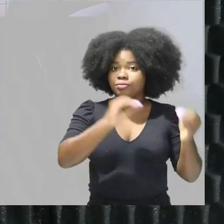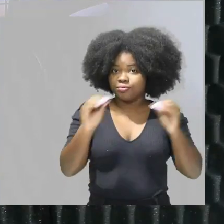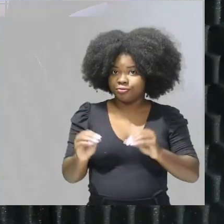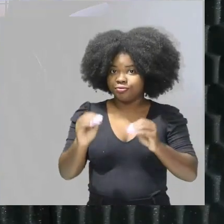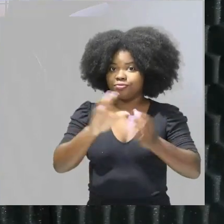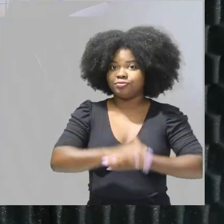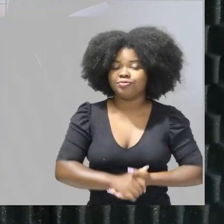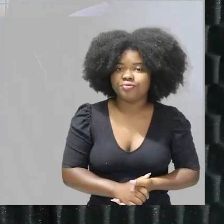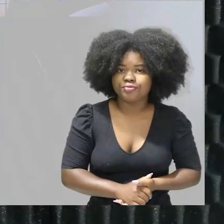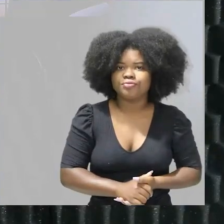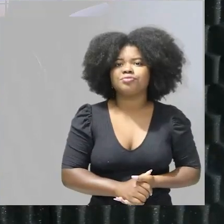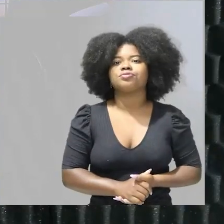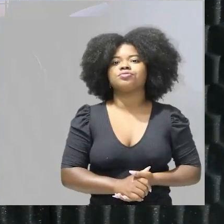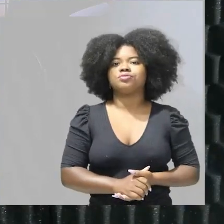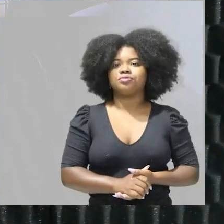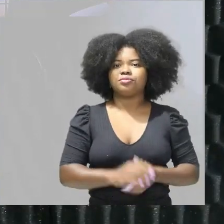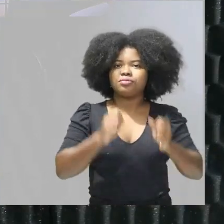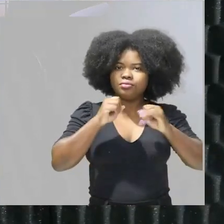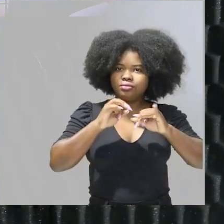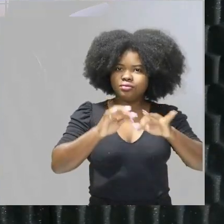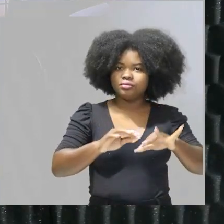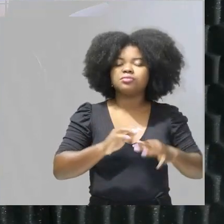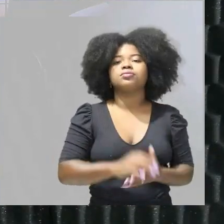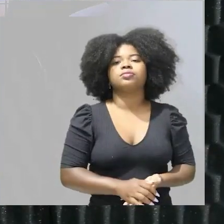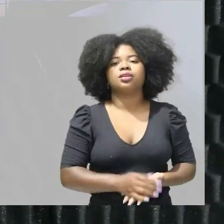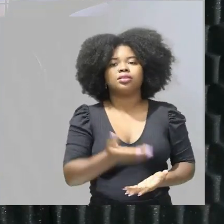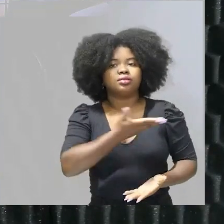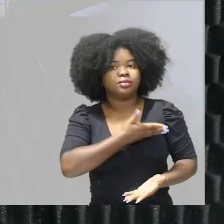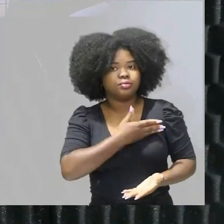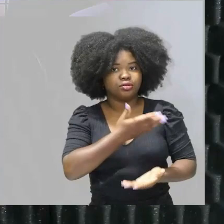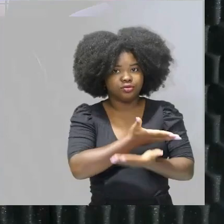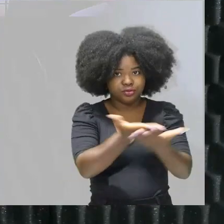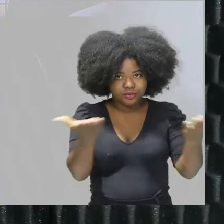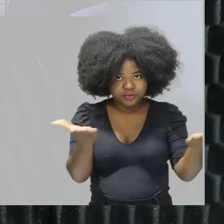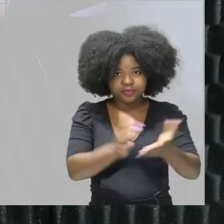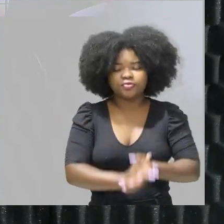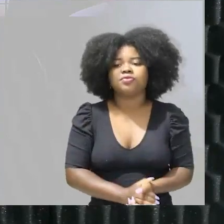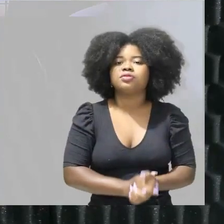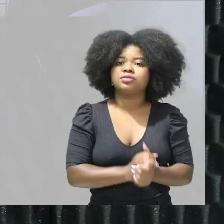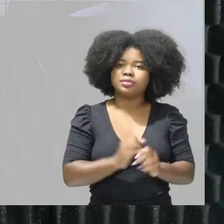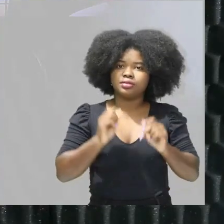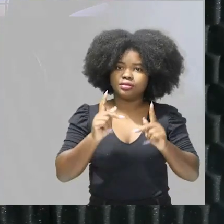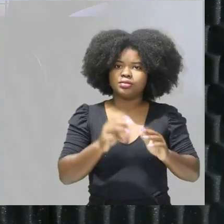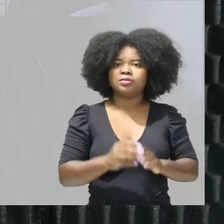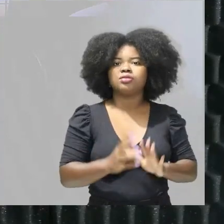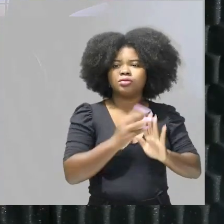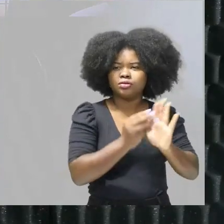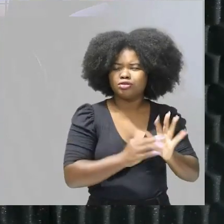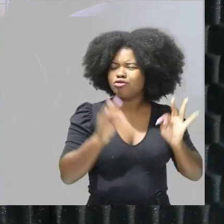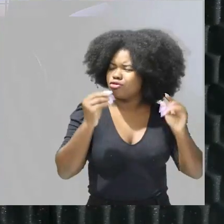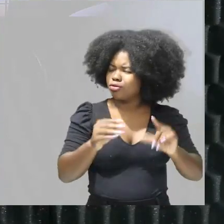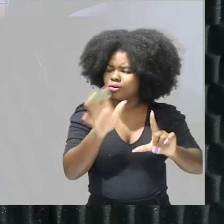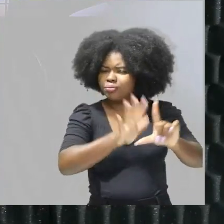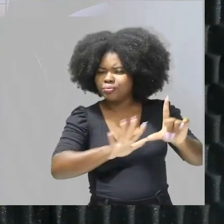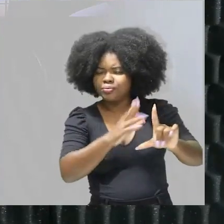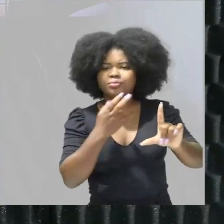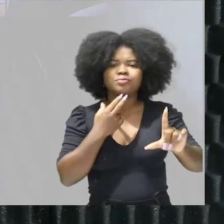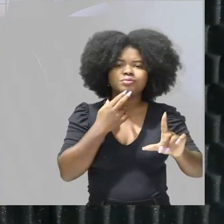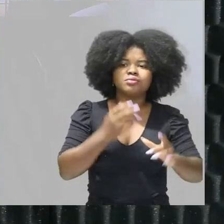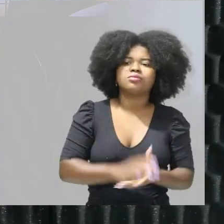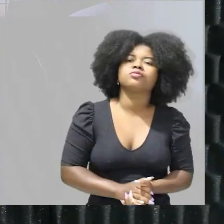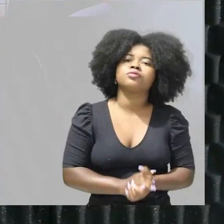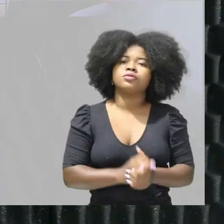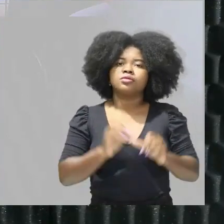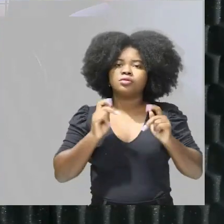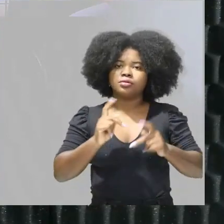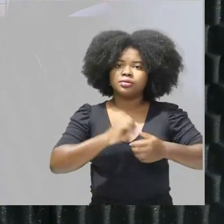para os amigos de vocês vocês sabem que precisam compartilhem este conteúdo de todo o nosso portal na verdade Portal Gonçalves já está à disposição